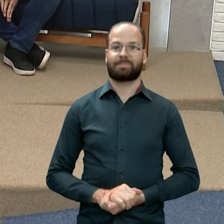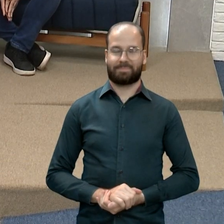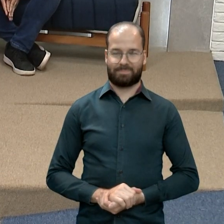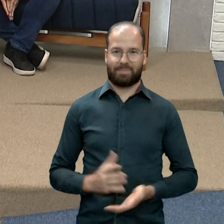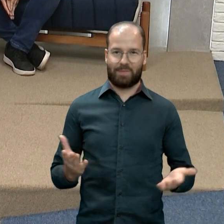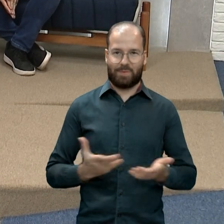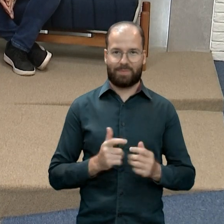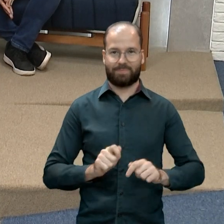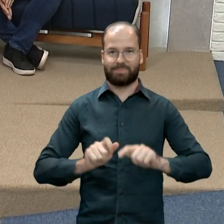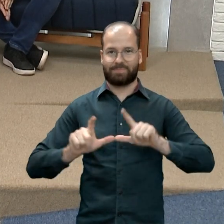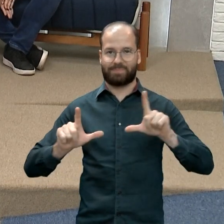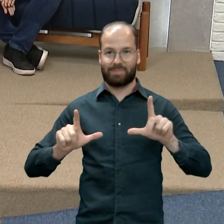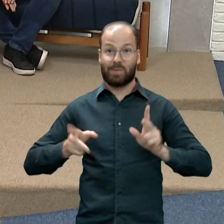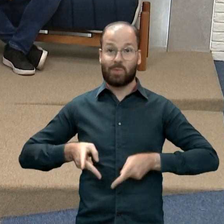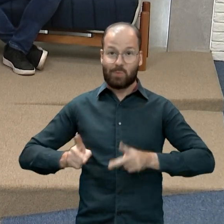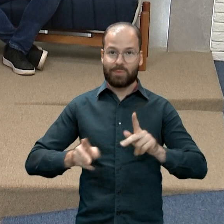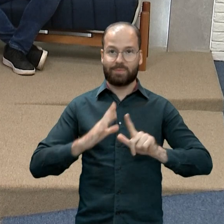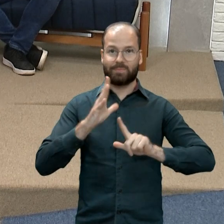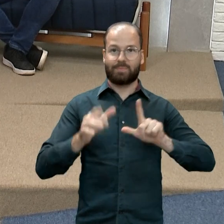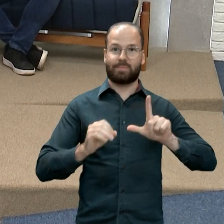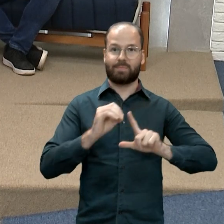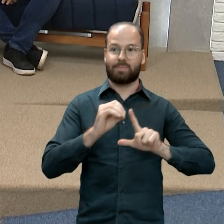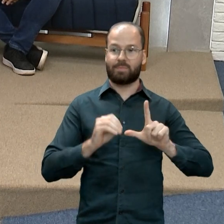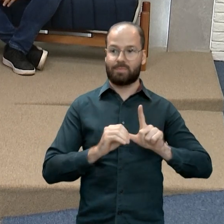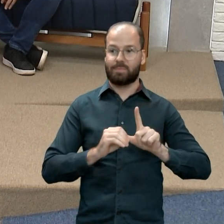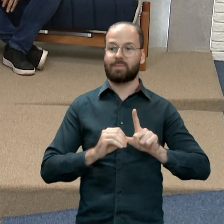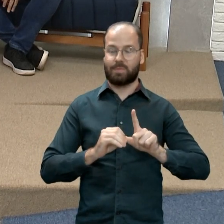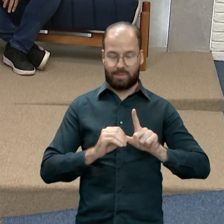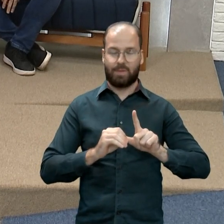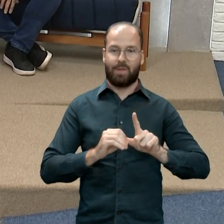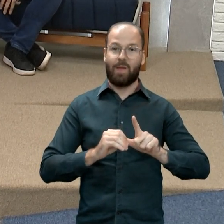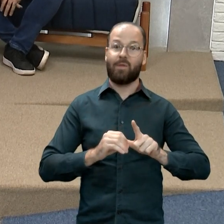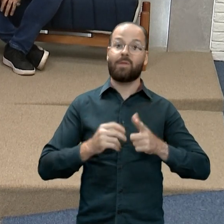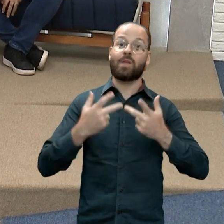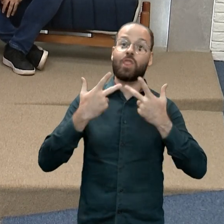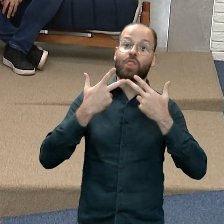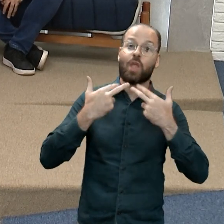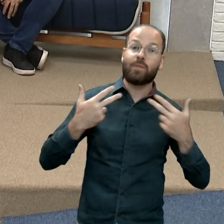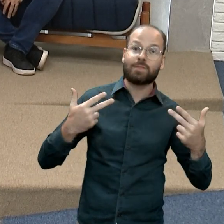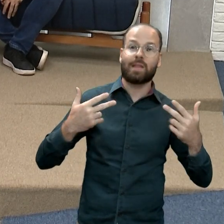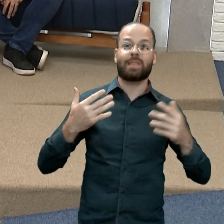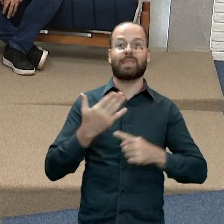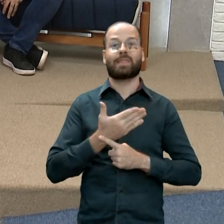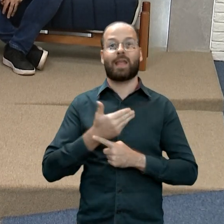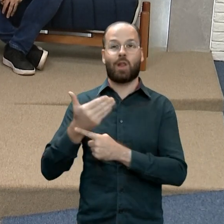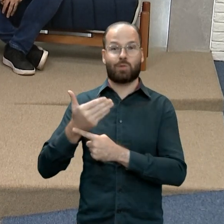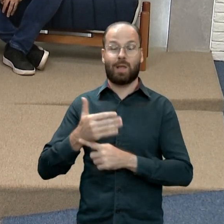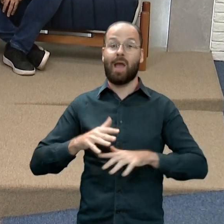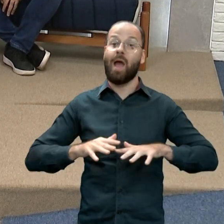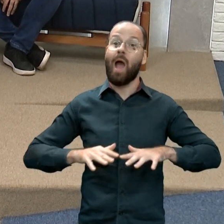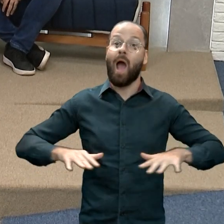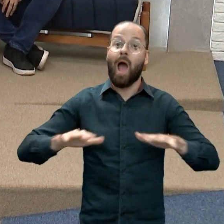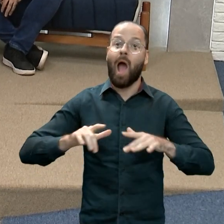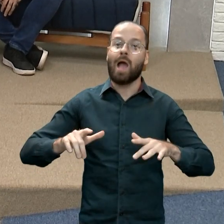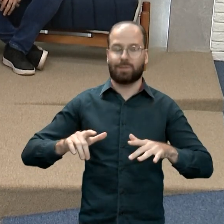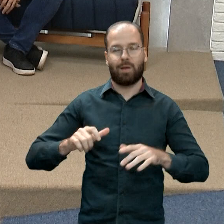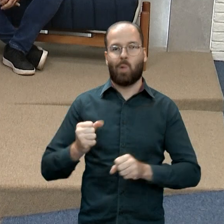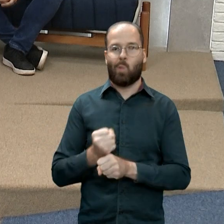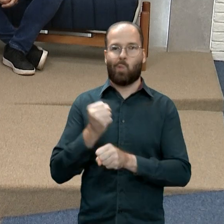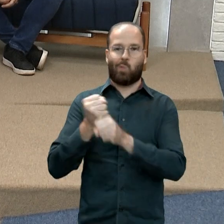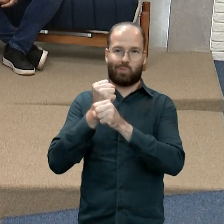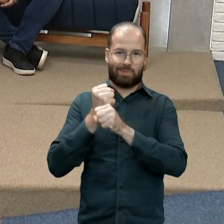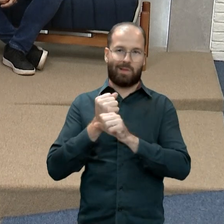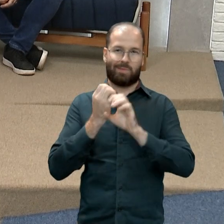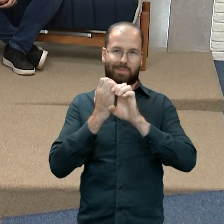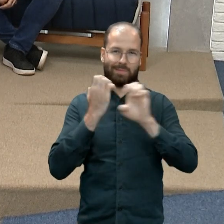Já estamos de volta com o Mundo UFG, hoje falando sobre as inovações tecnológicas no campo da construção civil. Com